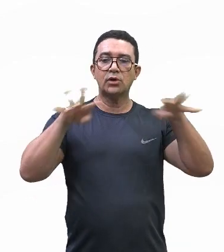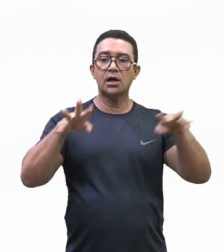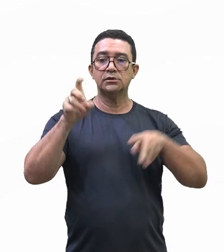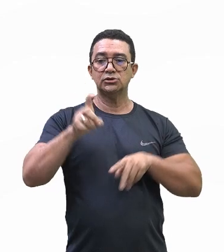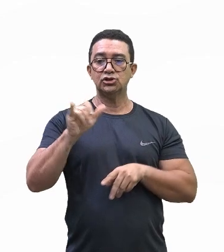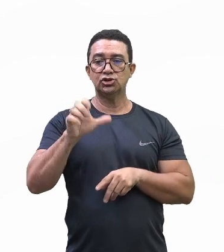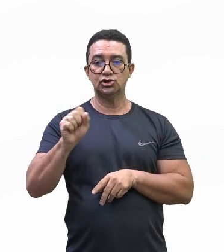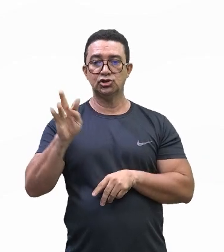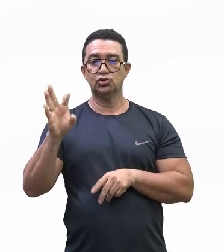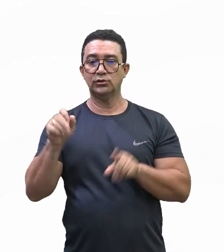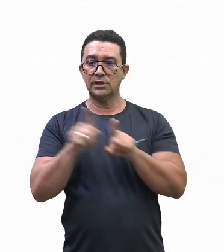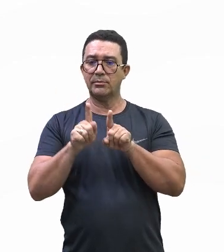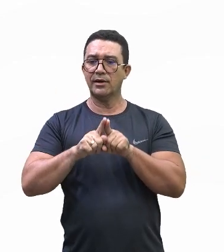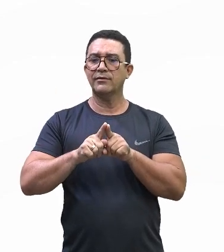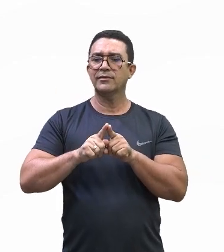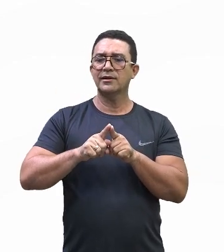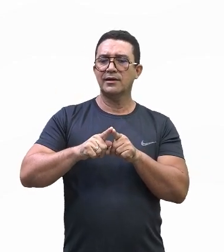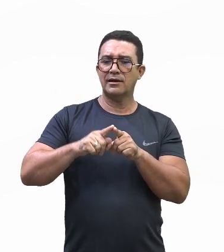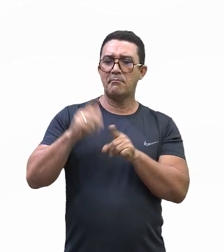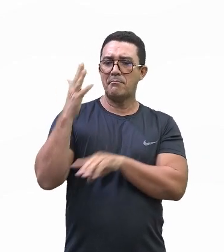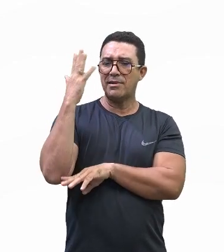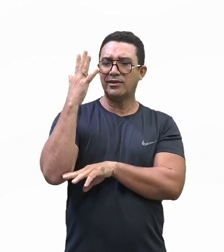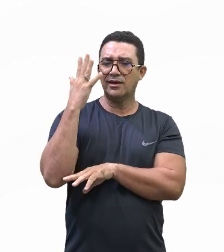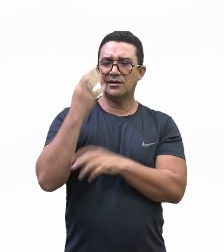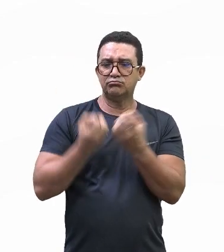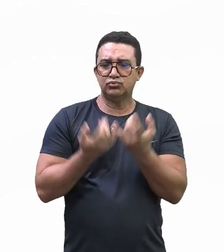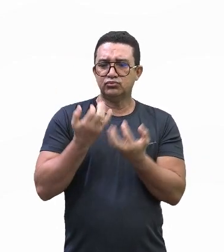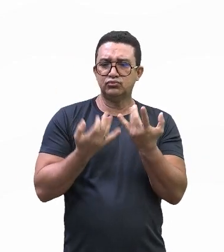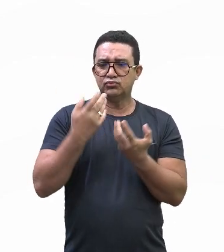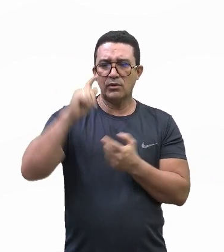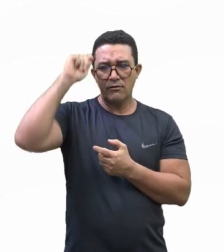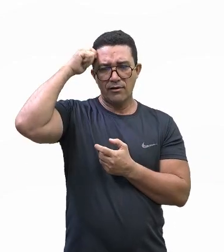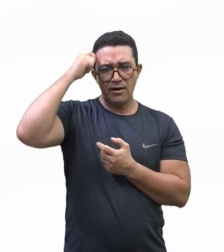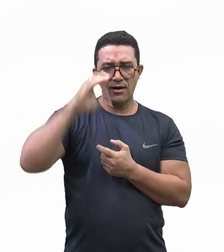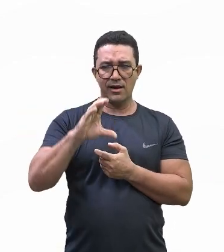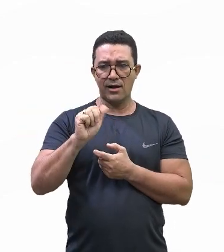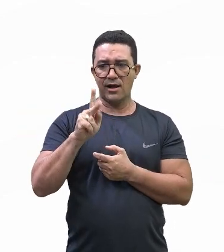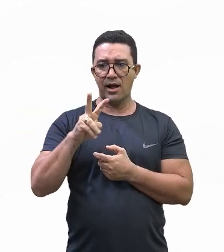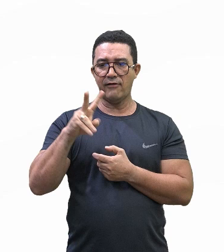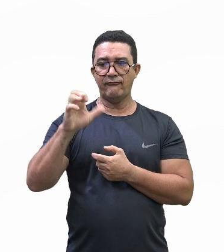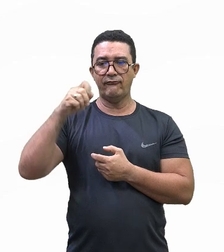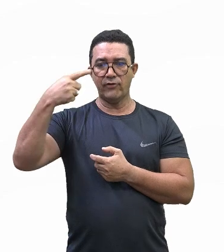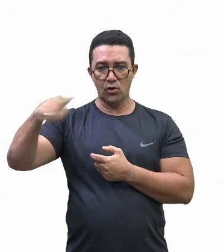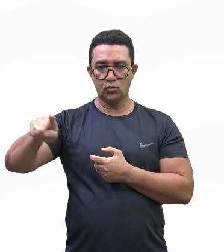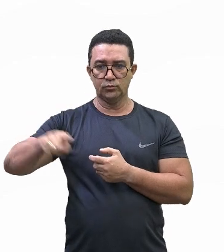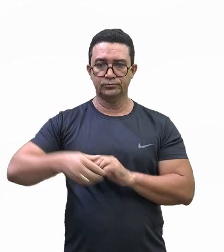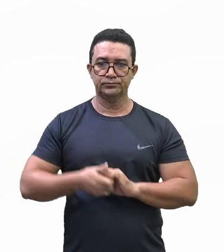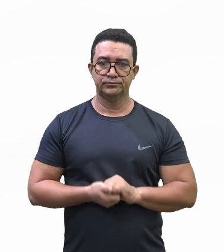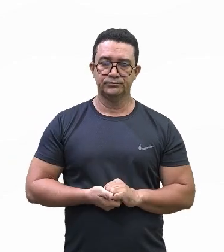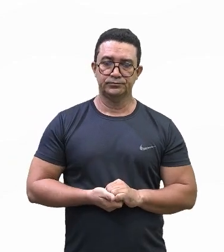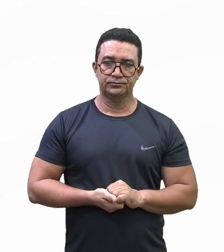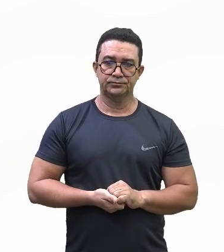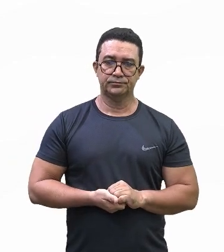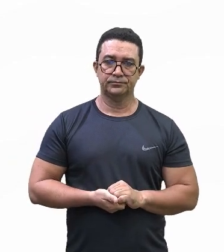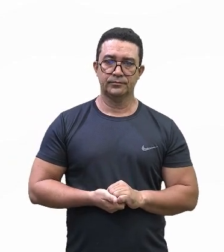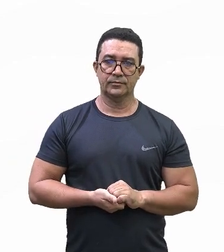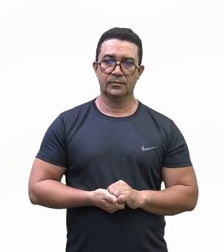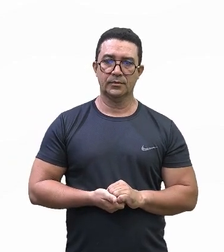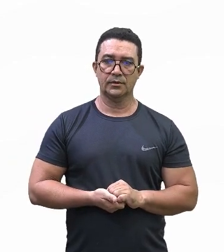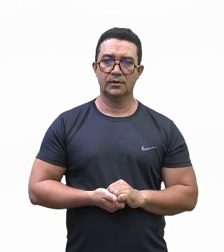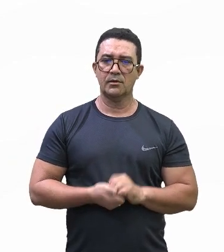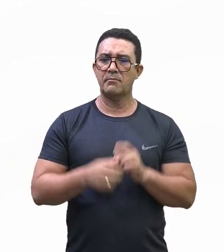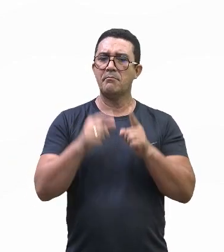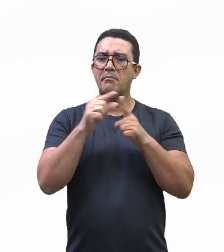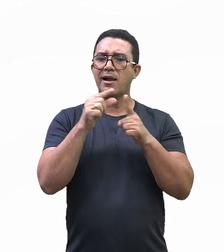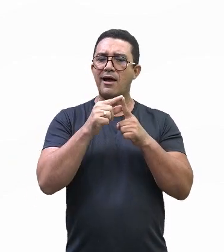carvão mineral. Então, esses aí são os principais exemplos de combustíveis fósseis, não renováveis. O